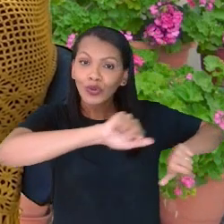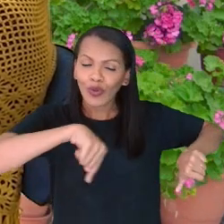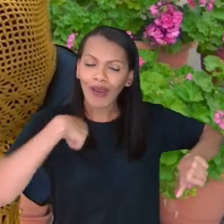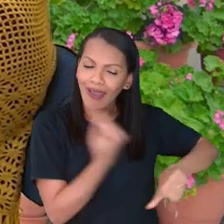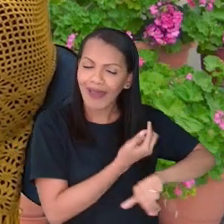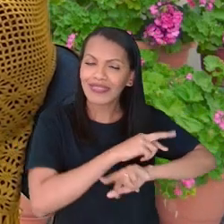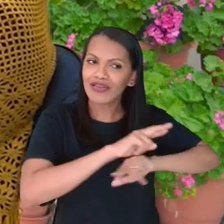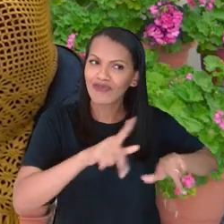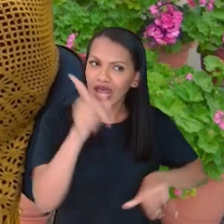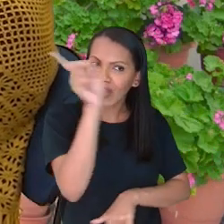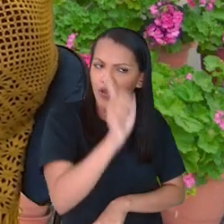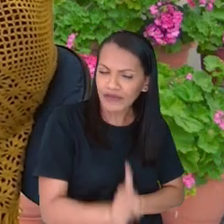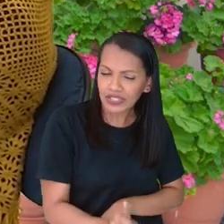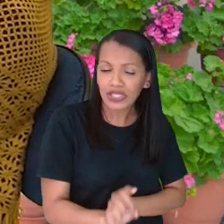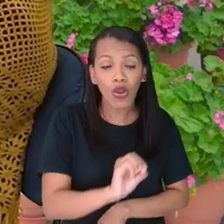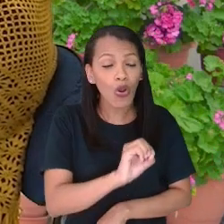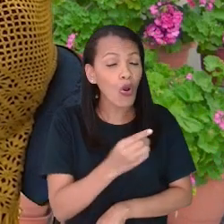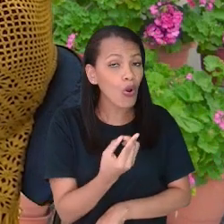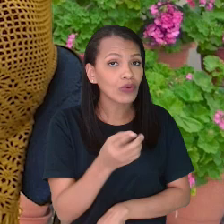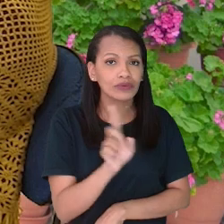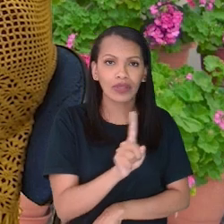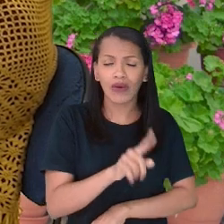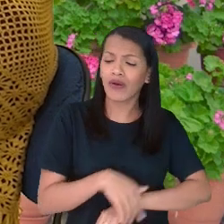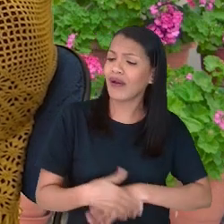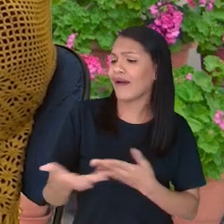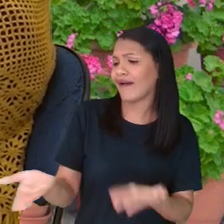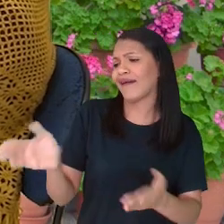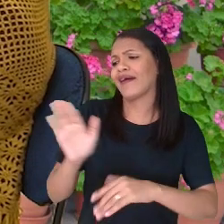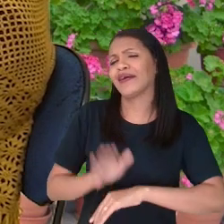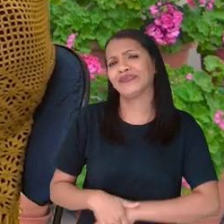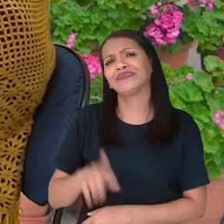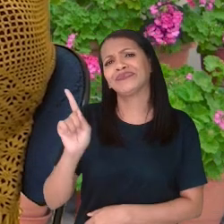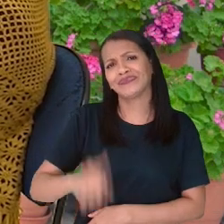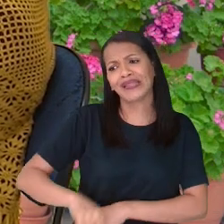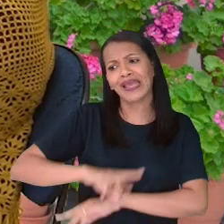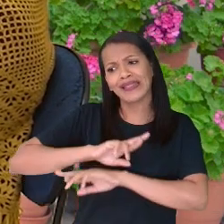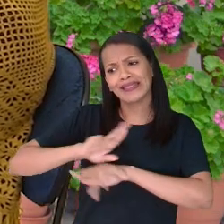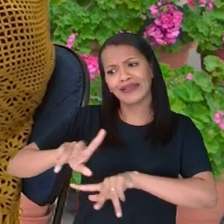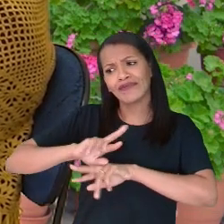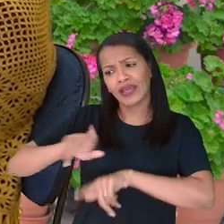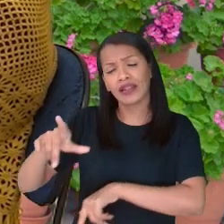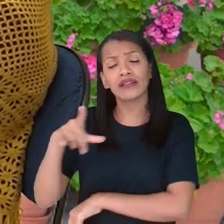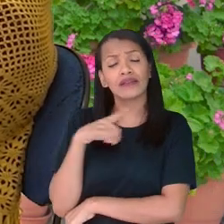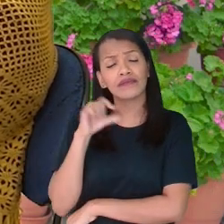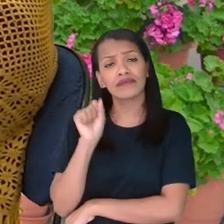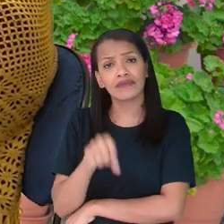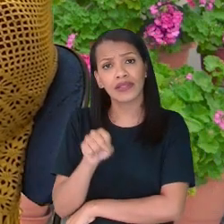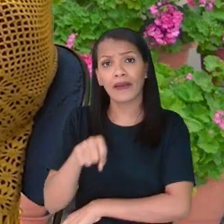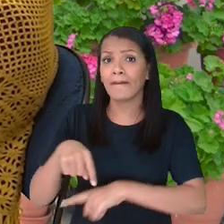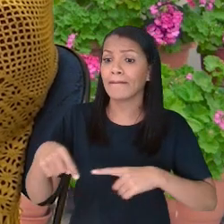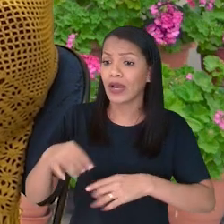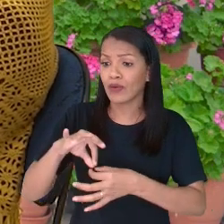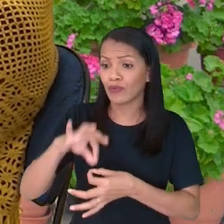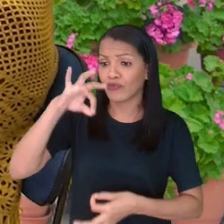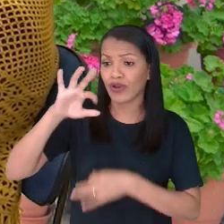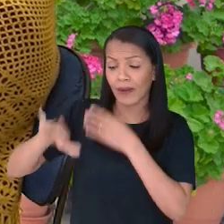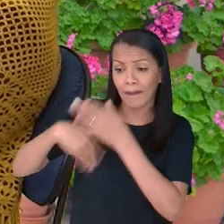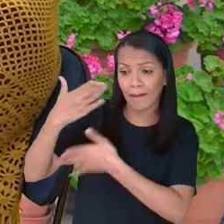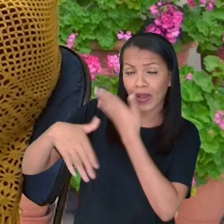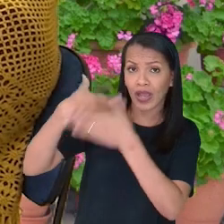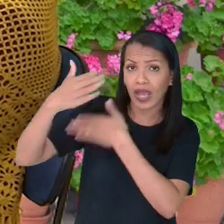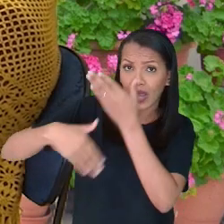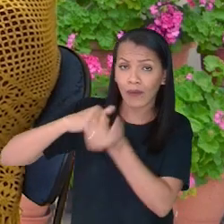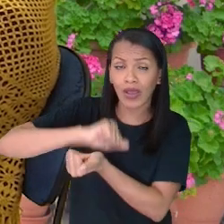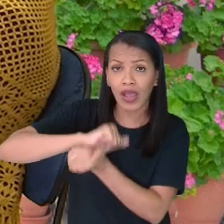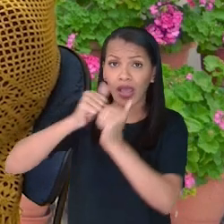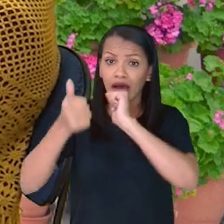não. Ah, Dorina, há diferenças e sempre haverá, porque o espírito se desenvolve e se adapta